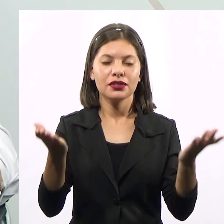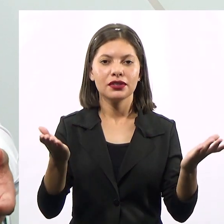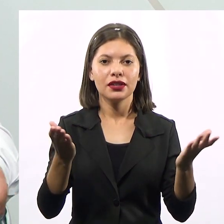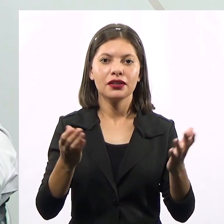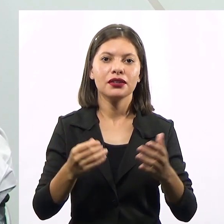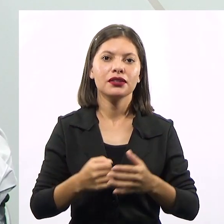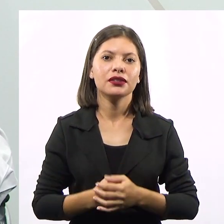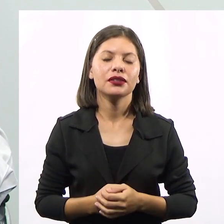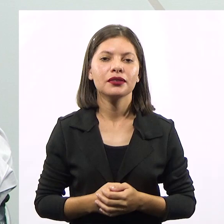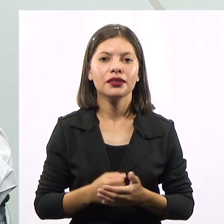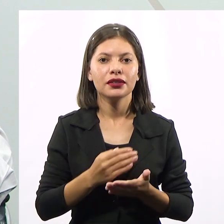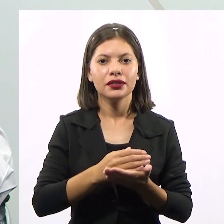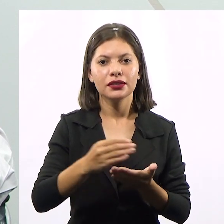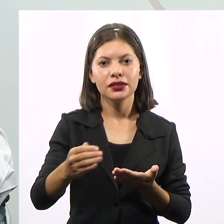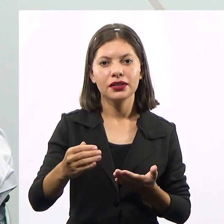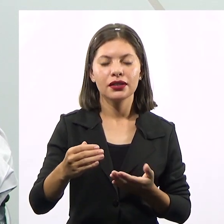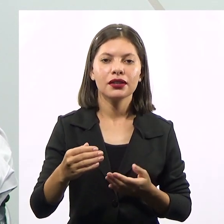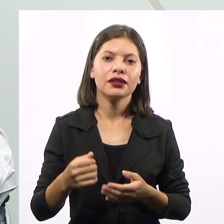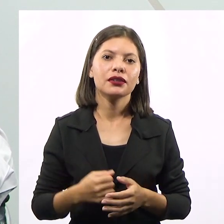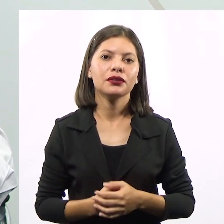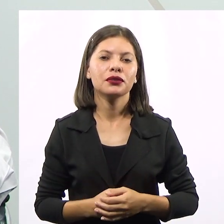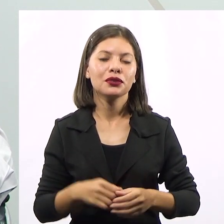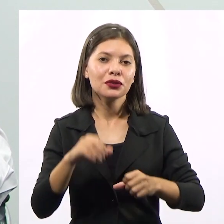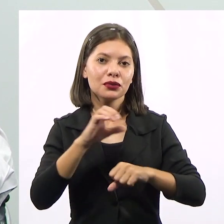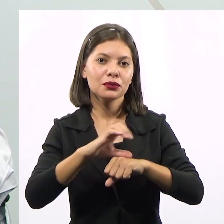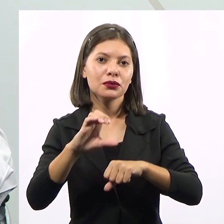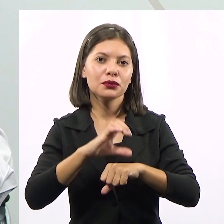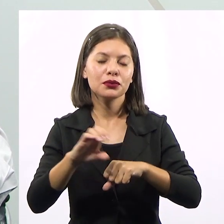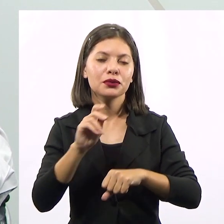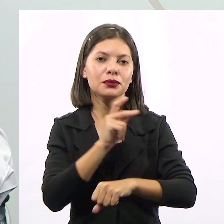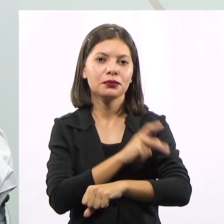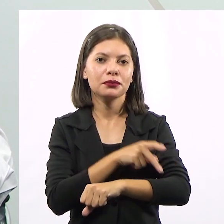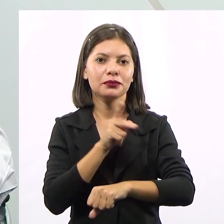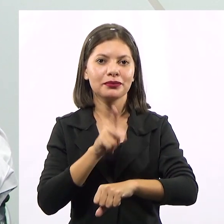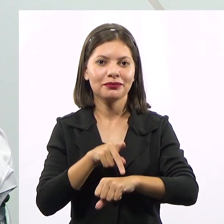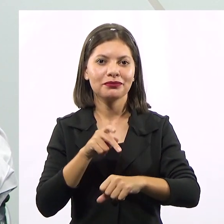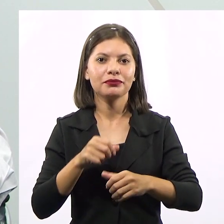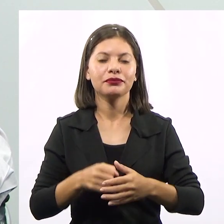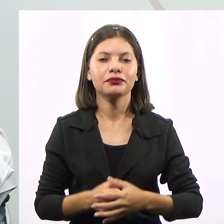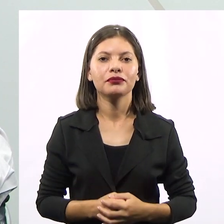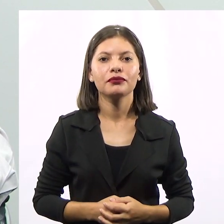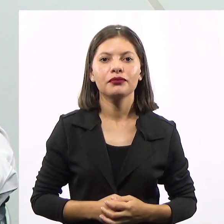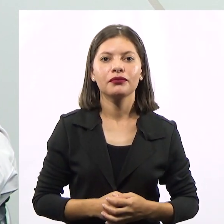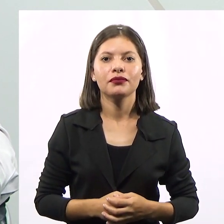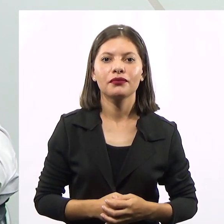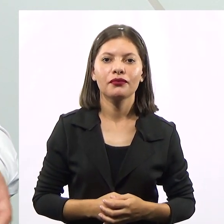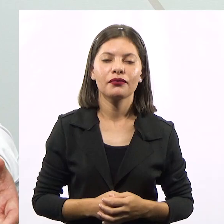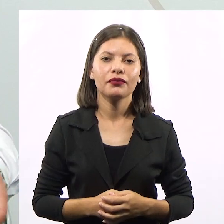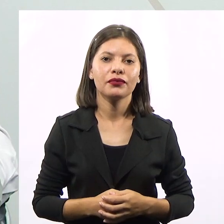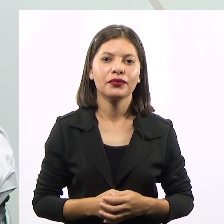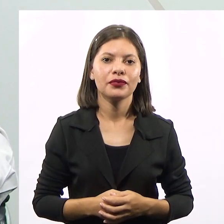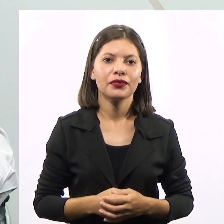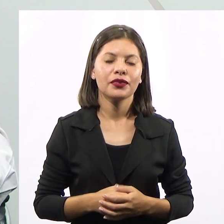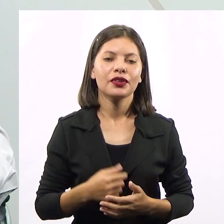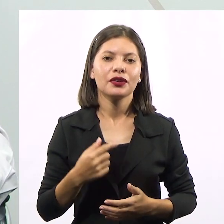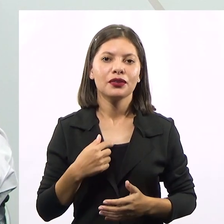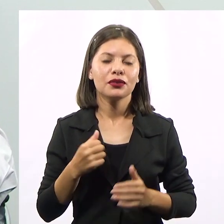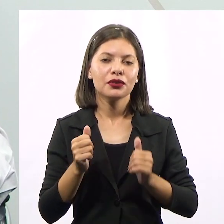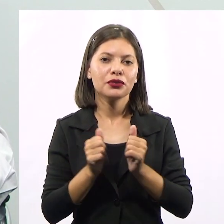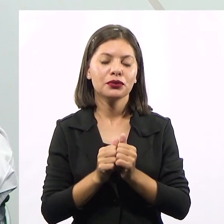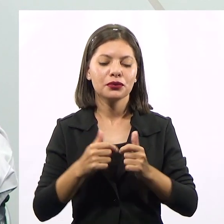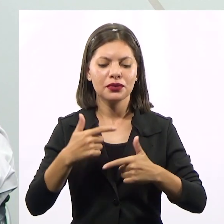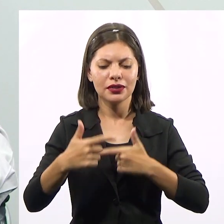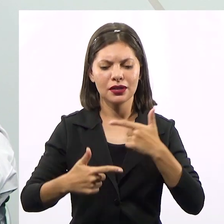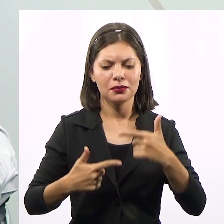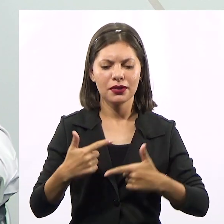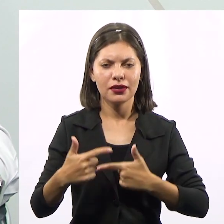E vocês já deram o primeiro passo nisso, que é ter feito o ingresso conosco nesse curso de pedagogia e aceitaram o desafio. E a gente